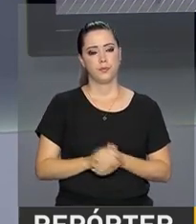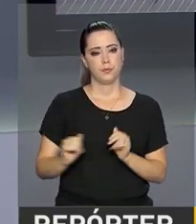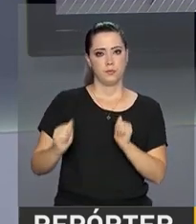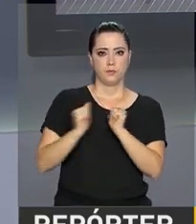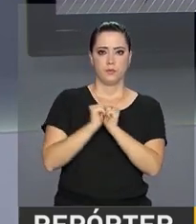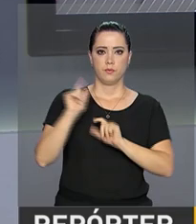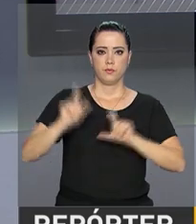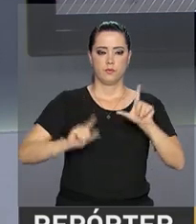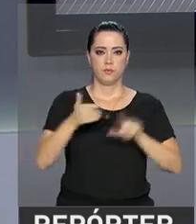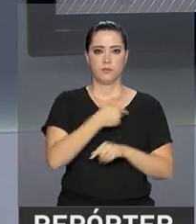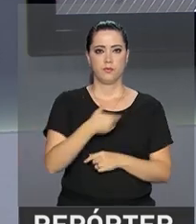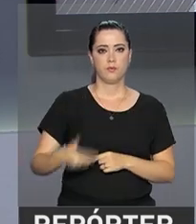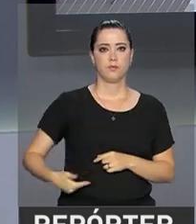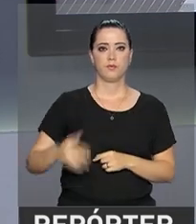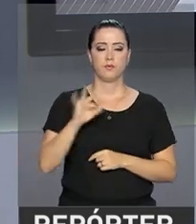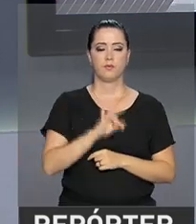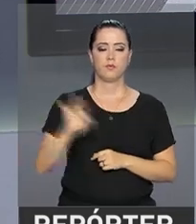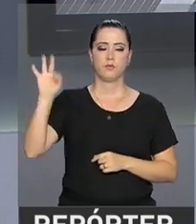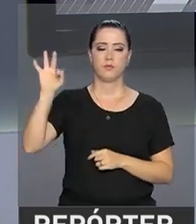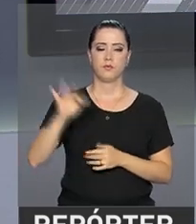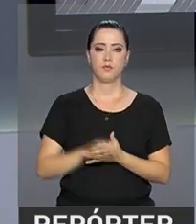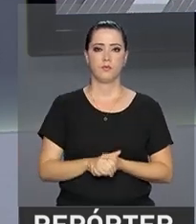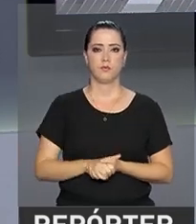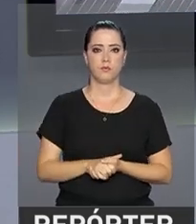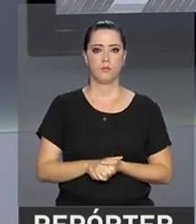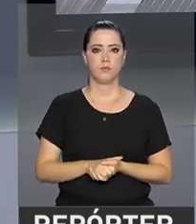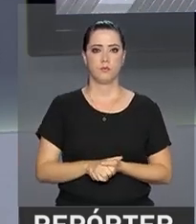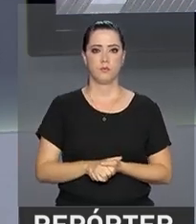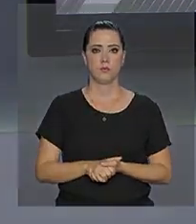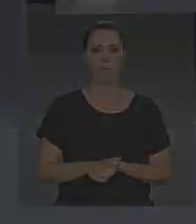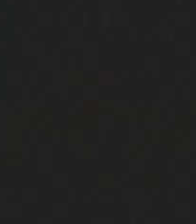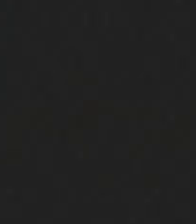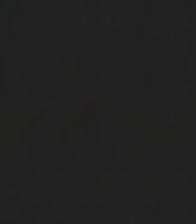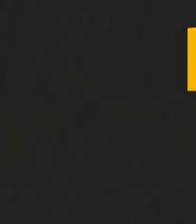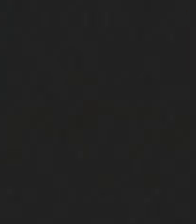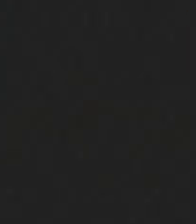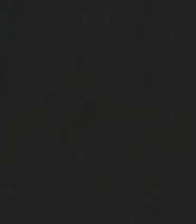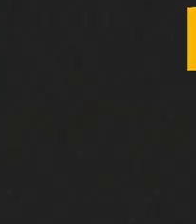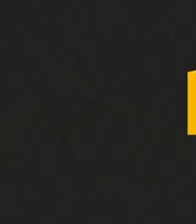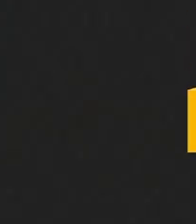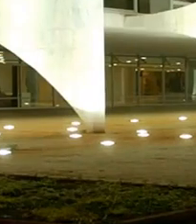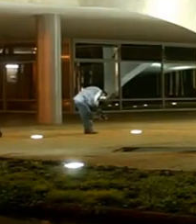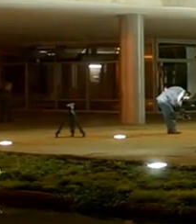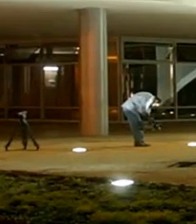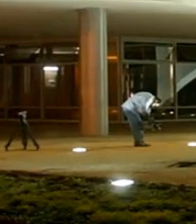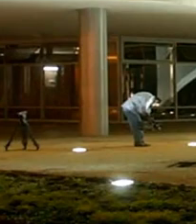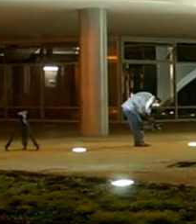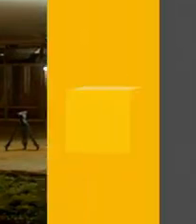Continue com a gente na NBR, a TV do Governo Federal.